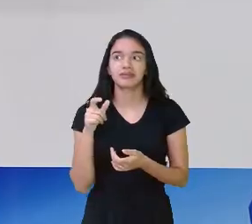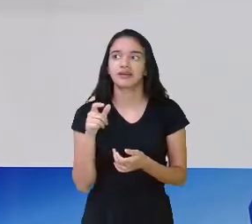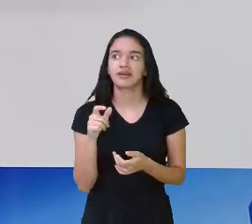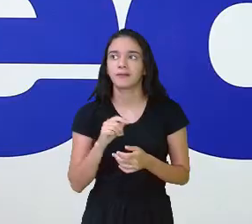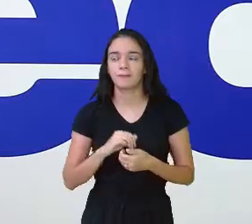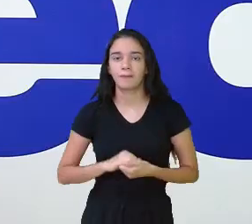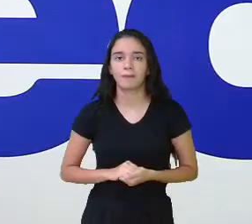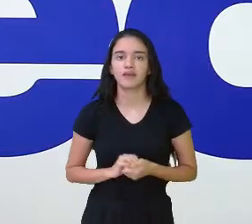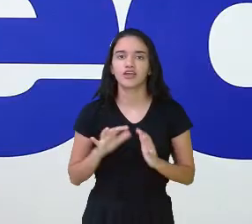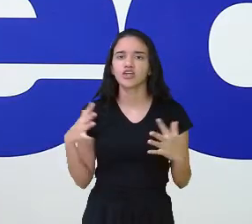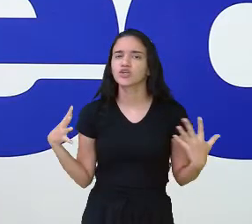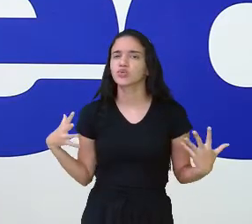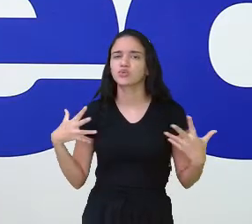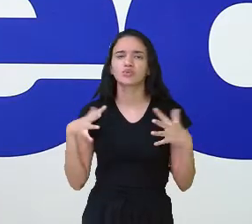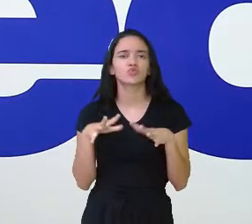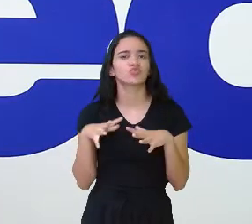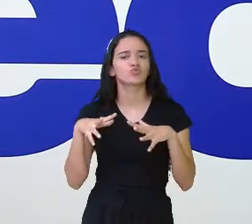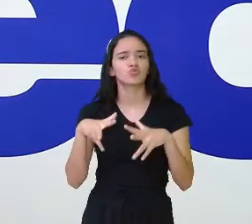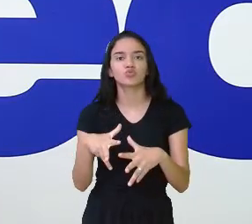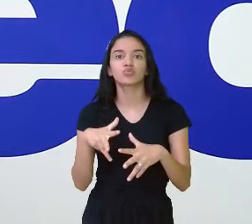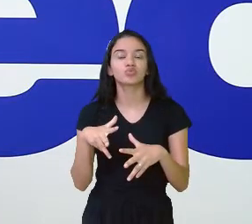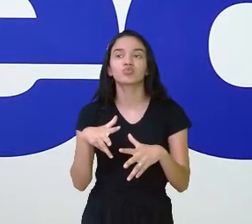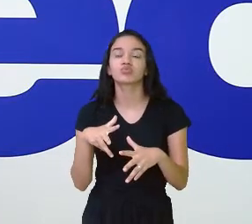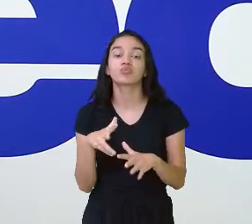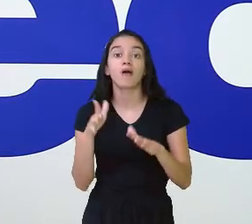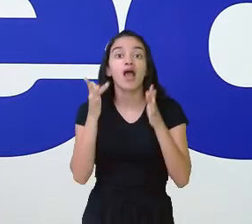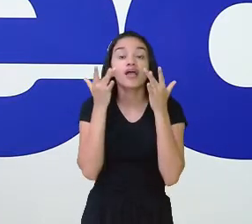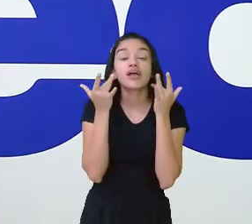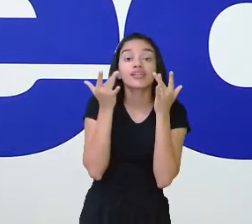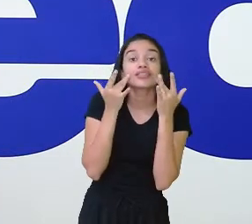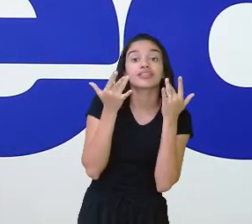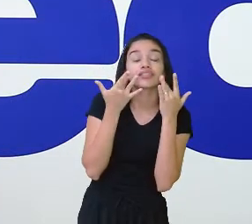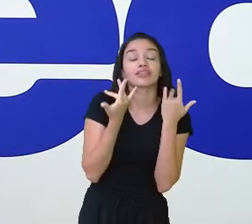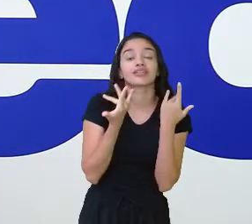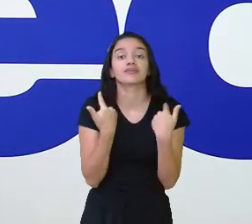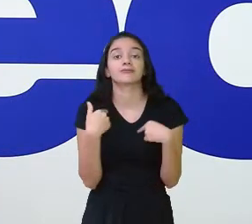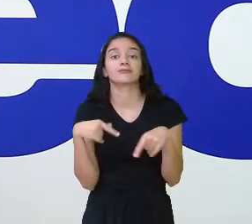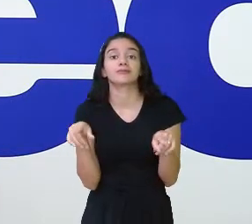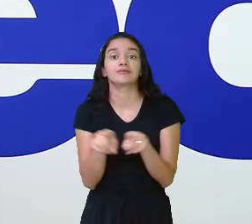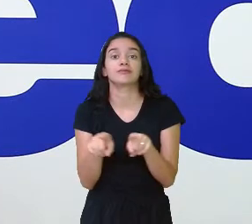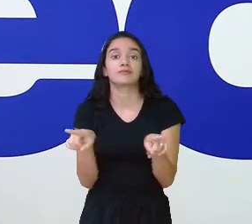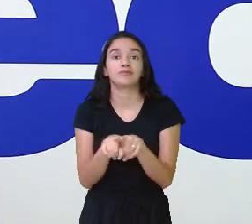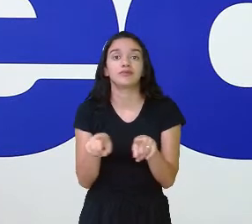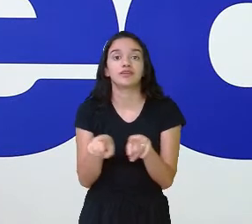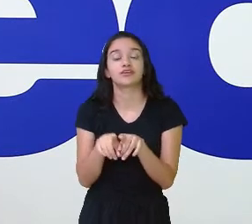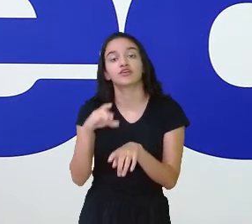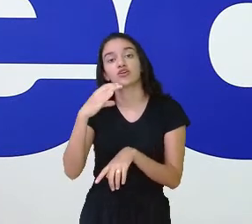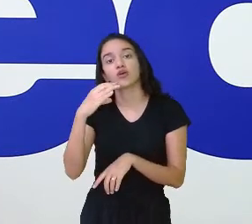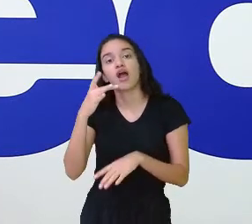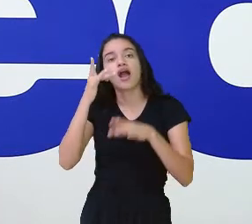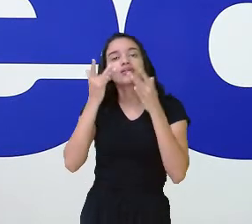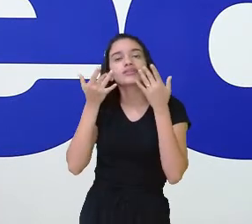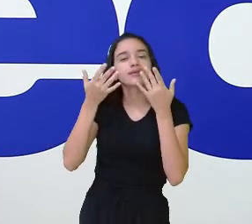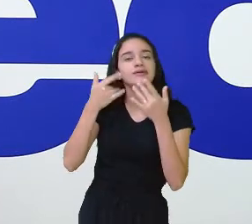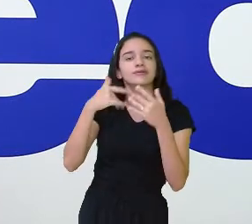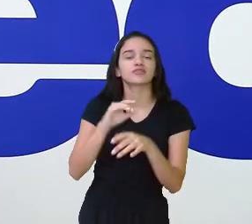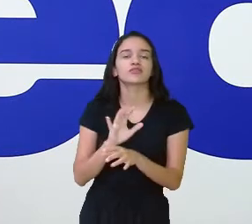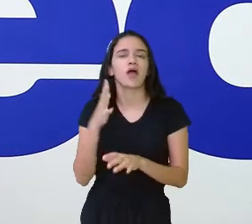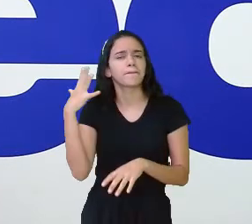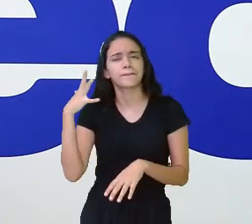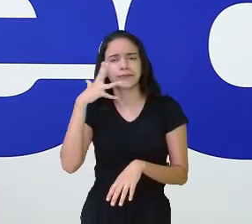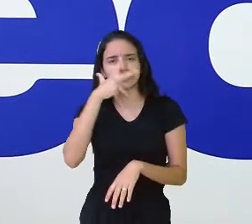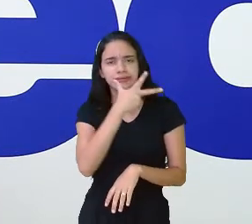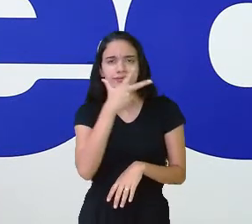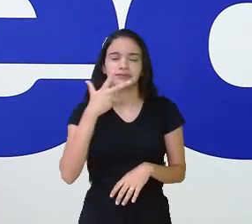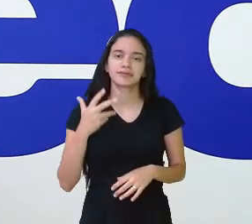Para tornar tudo mais cênico, tudo mais contemporâneo, teatral, né? Muito bonito.